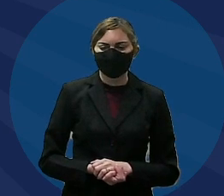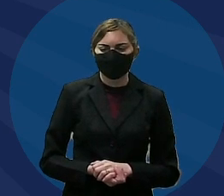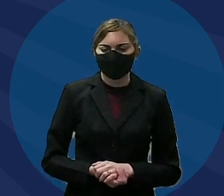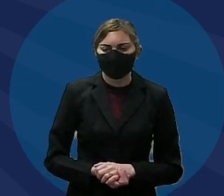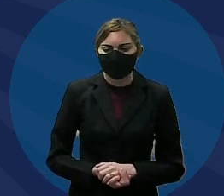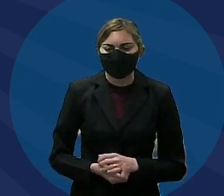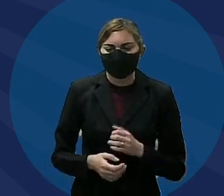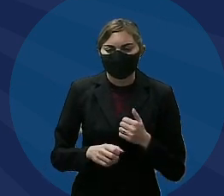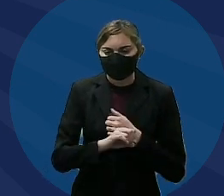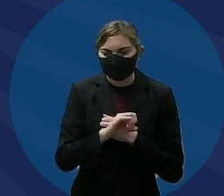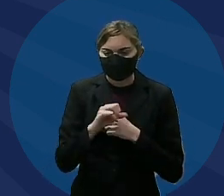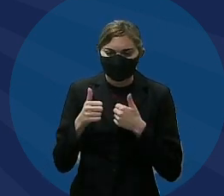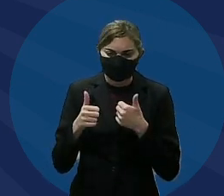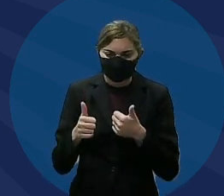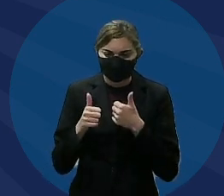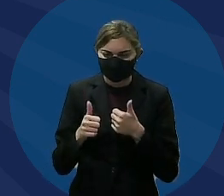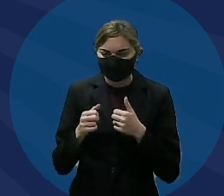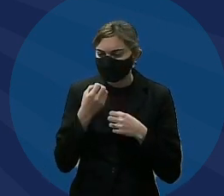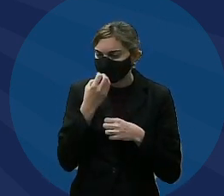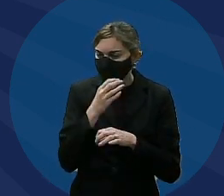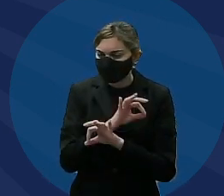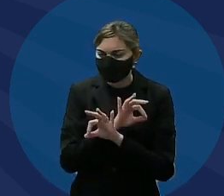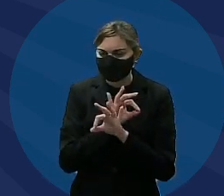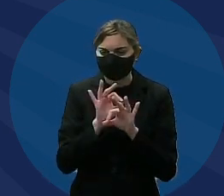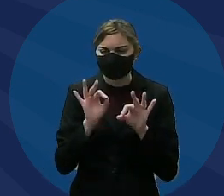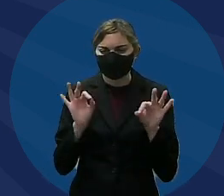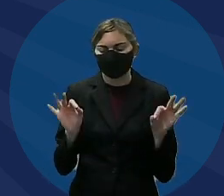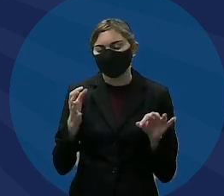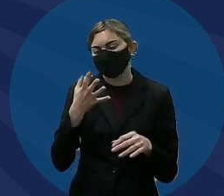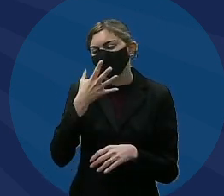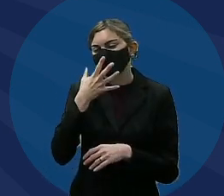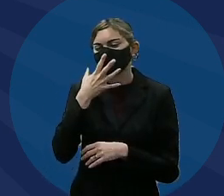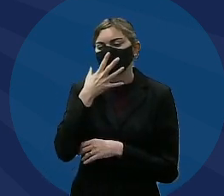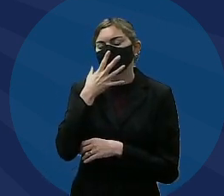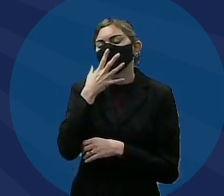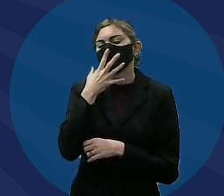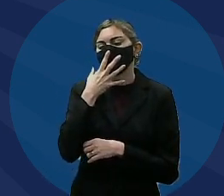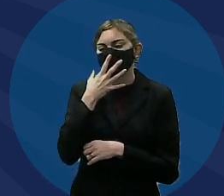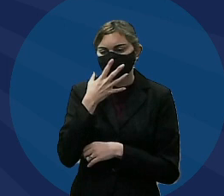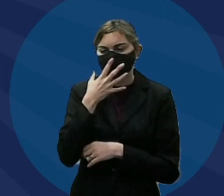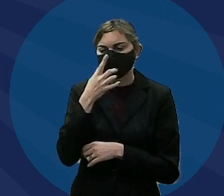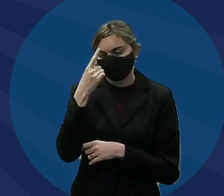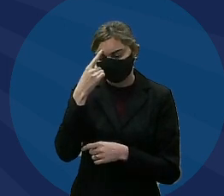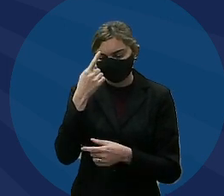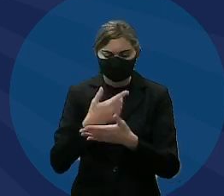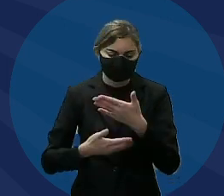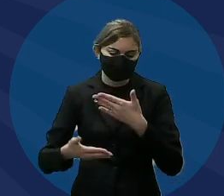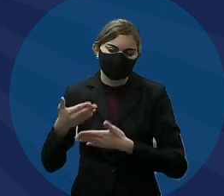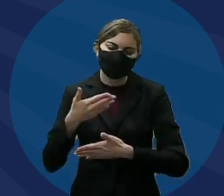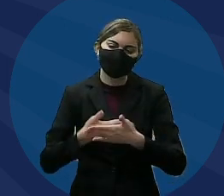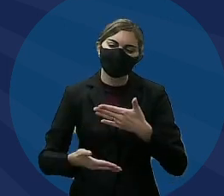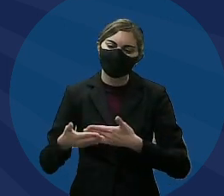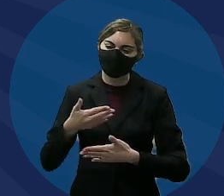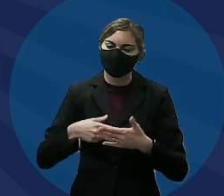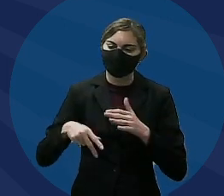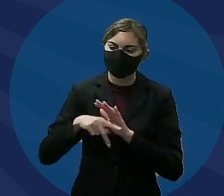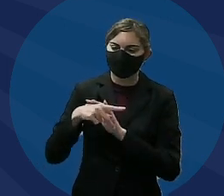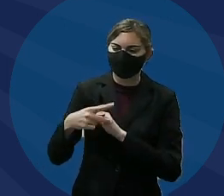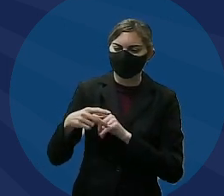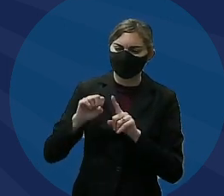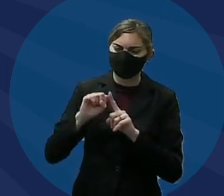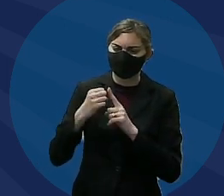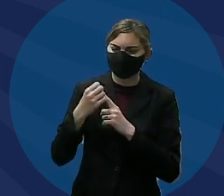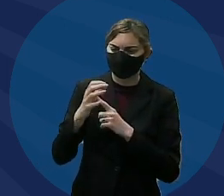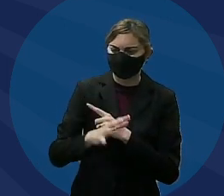Show de bola. Muito bom. Fiquei encantado aqui com essa interação com a sua própria sociedade,